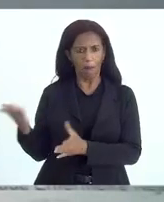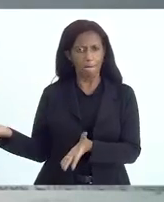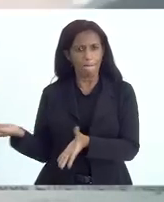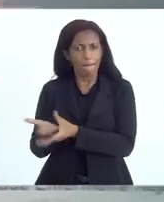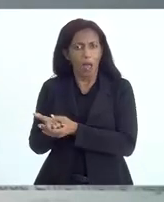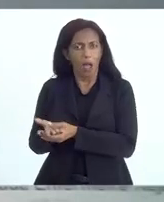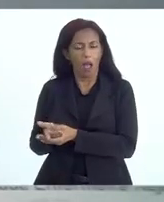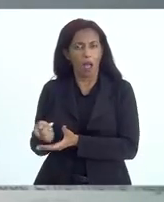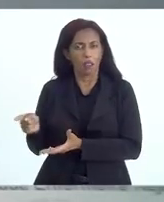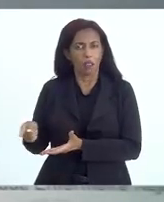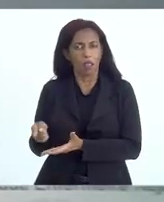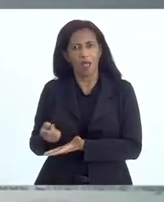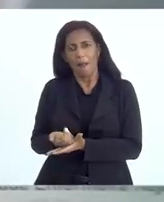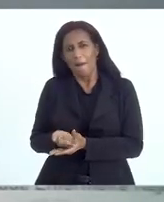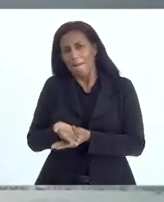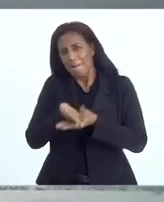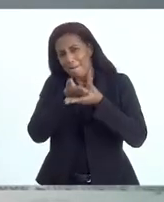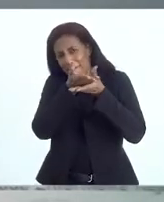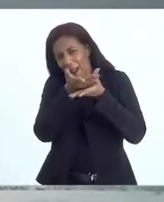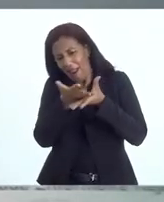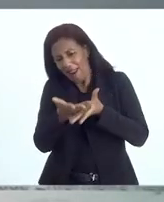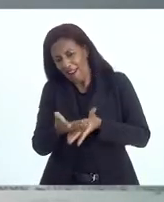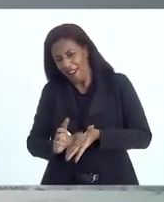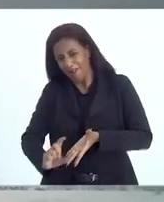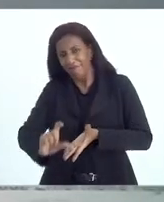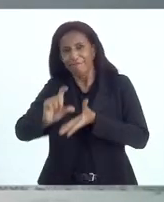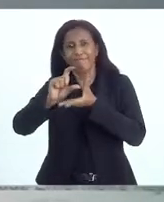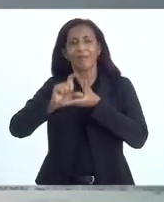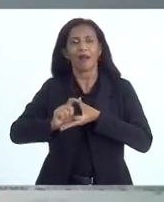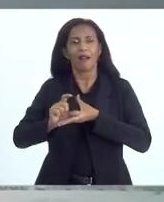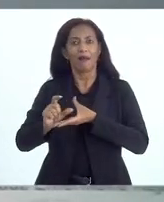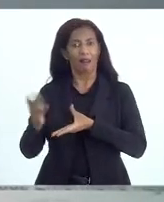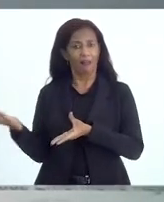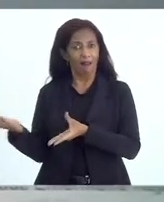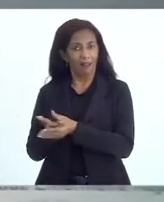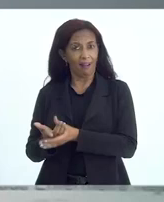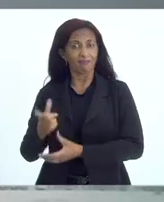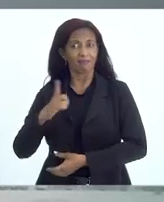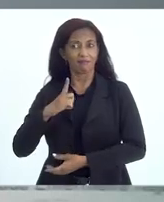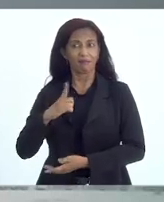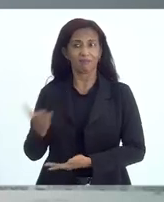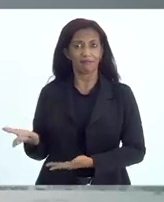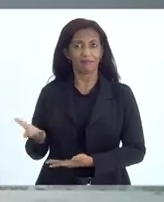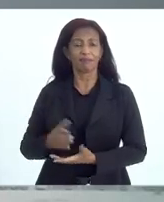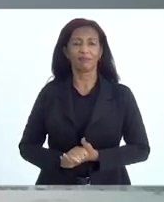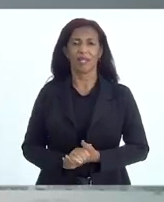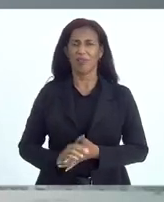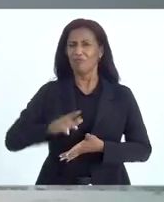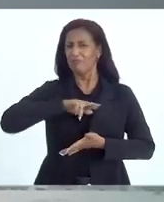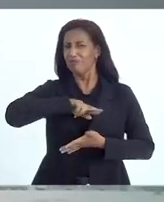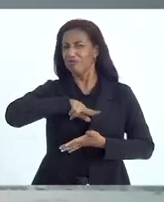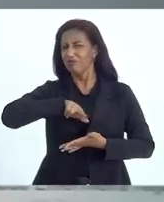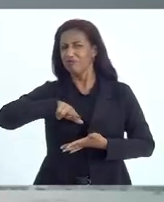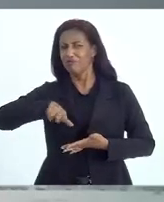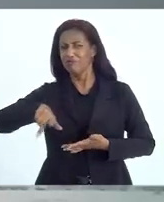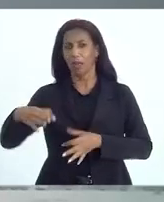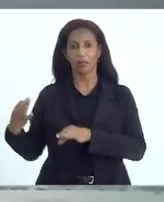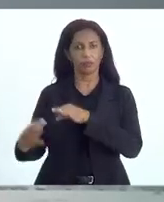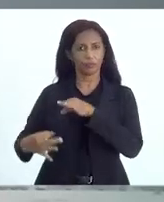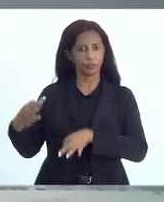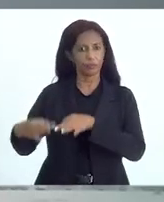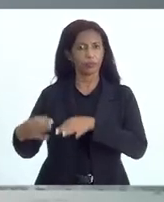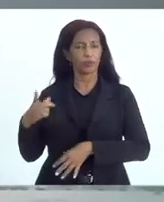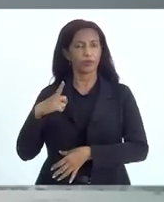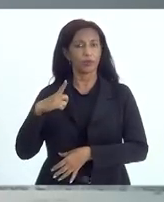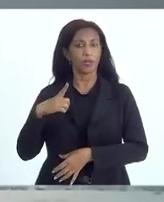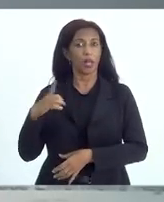ó várias ações judiciais secretários que foram levantadas várias ações judiciais